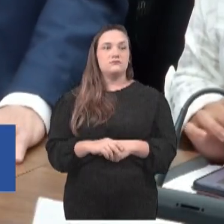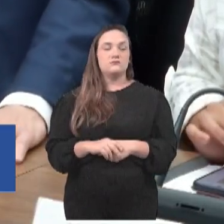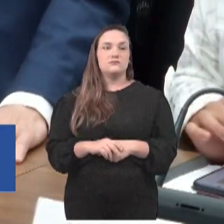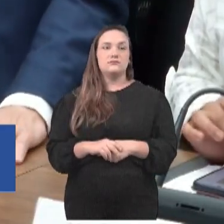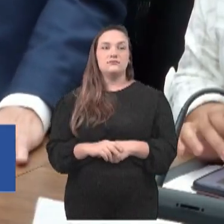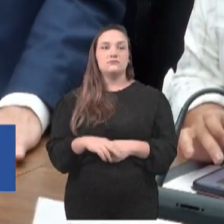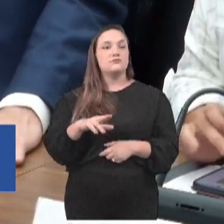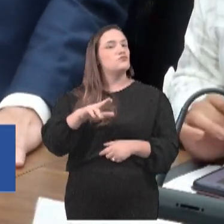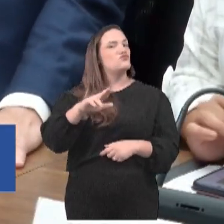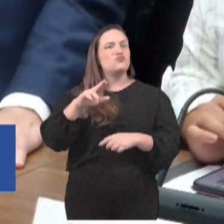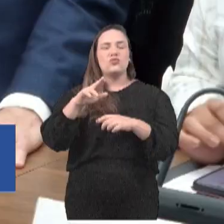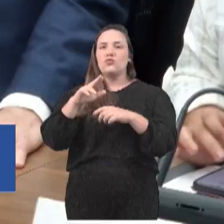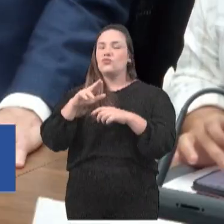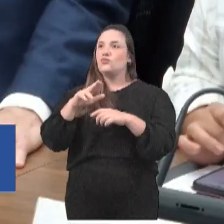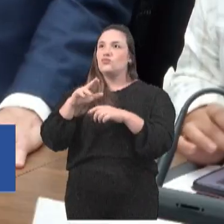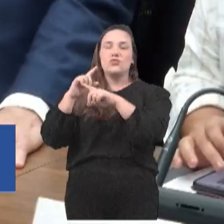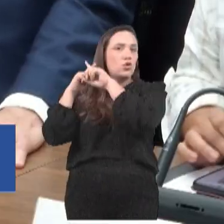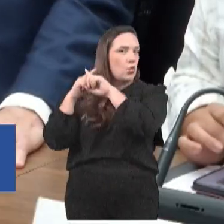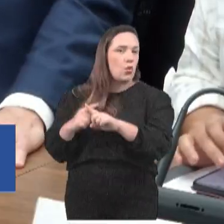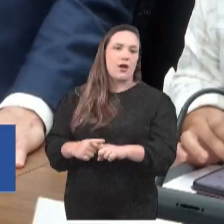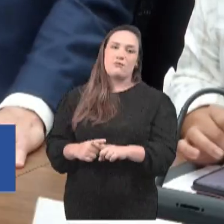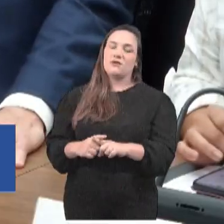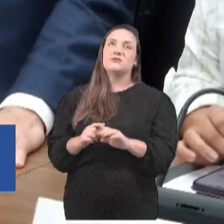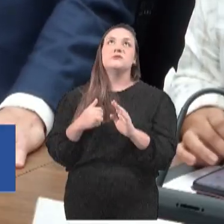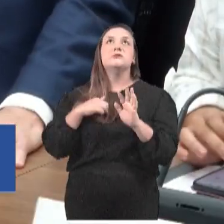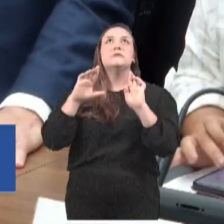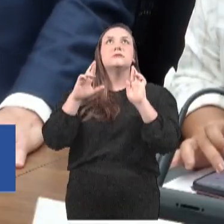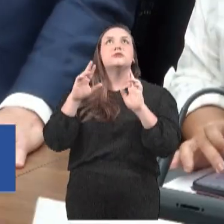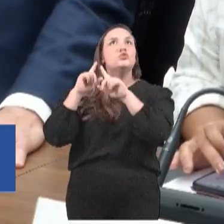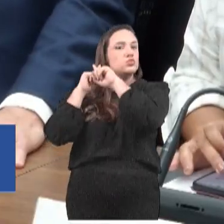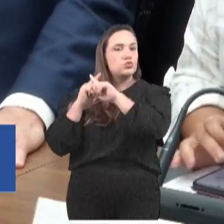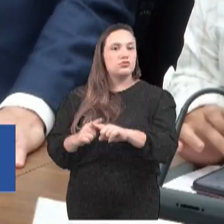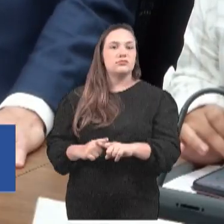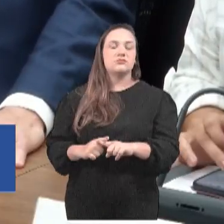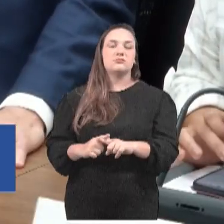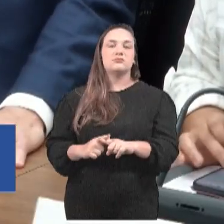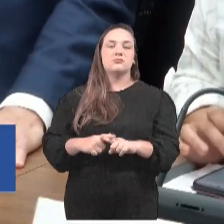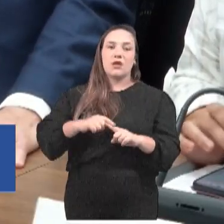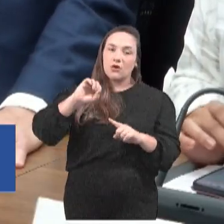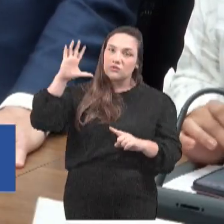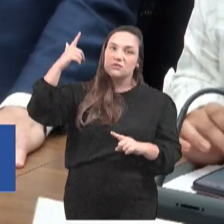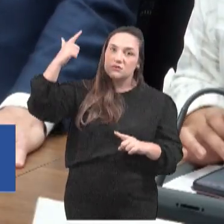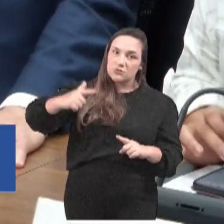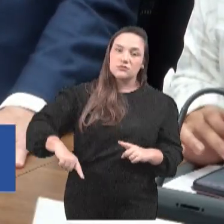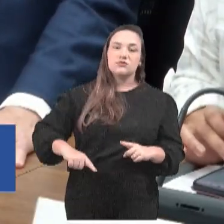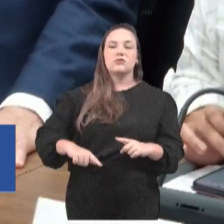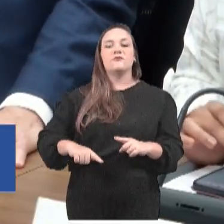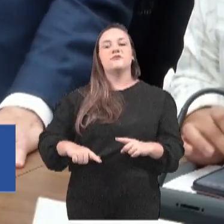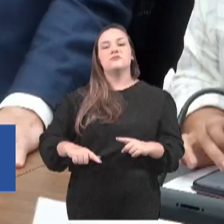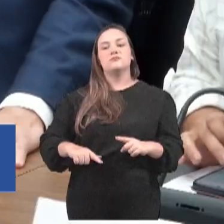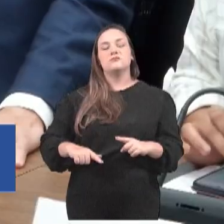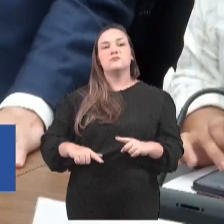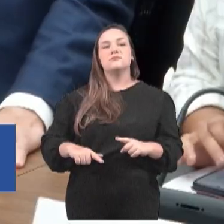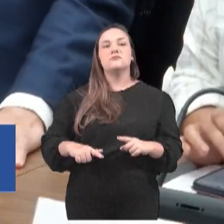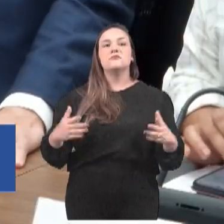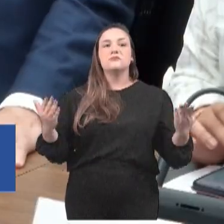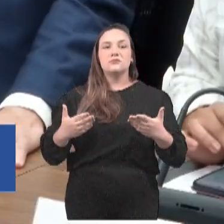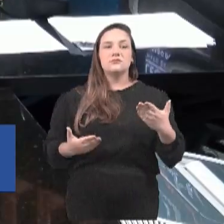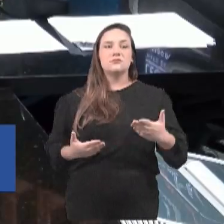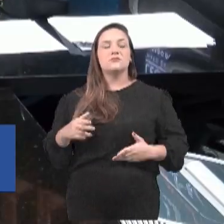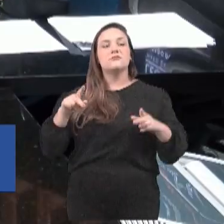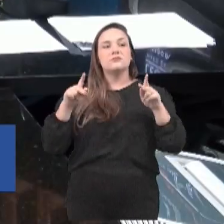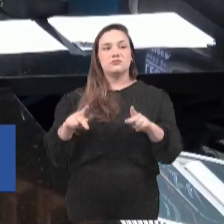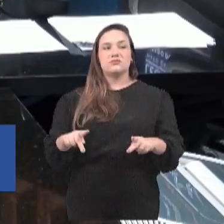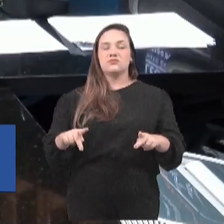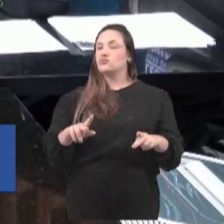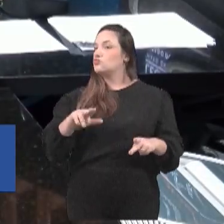mais, Deus queira que nunca mais se repita, para o desespero dos servidores